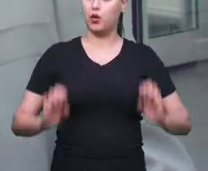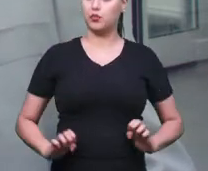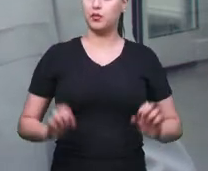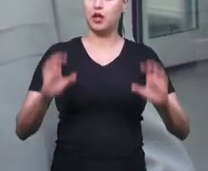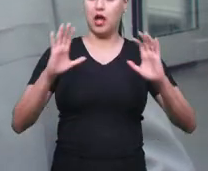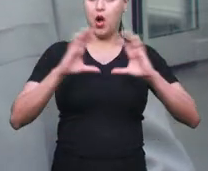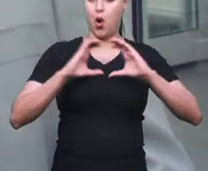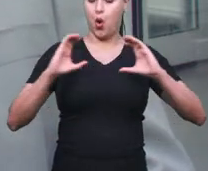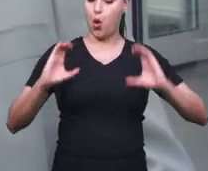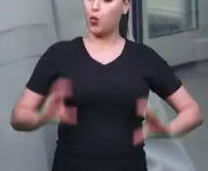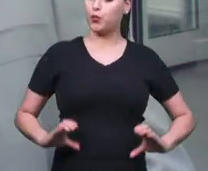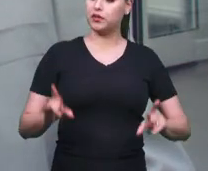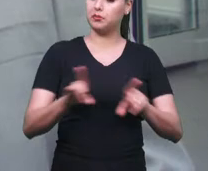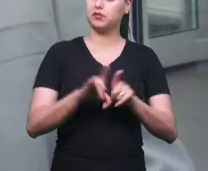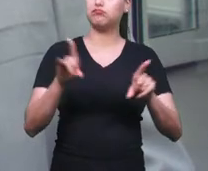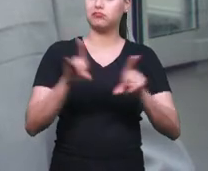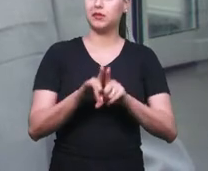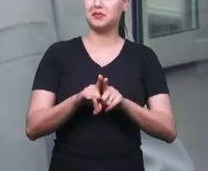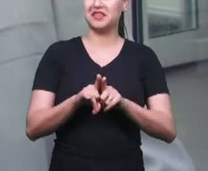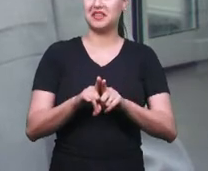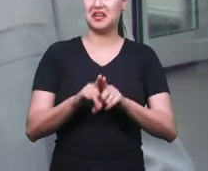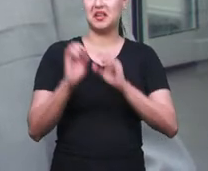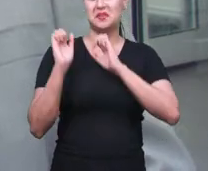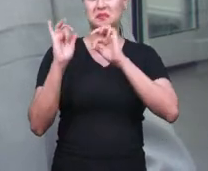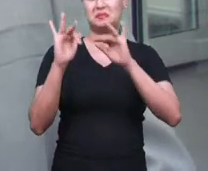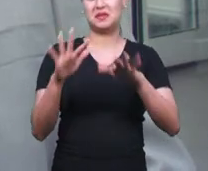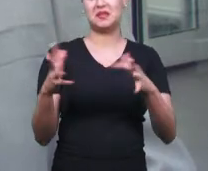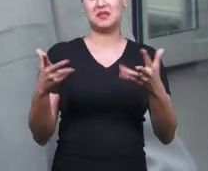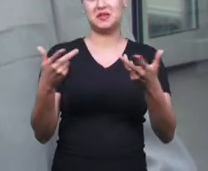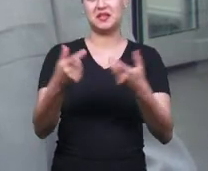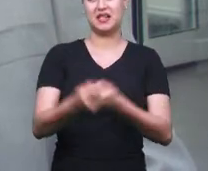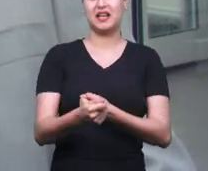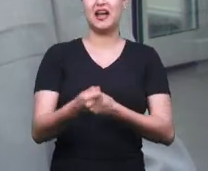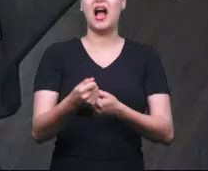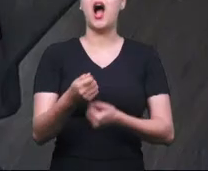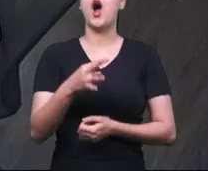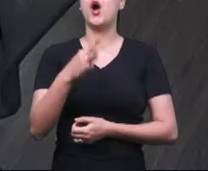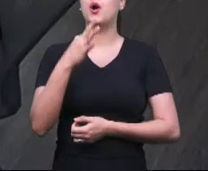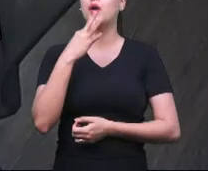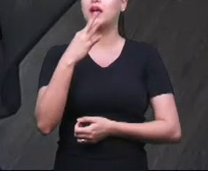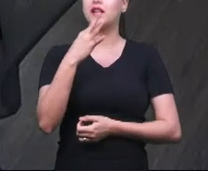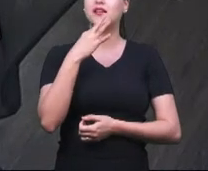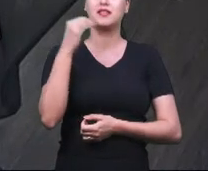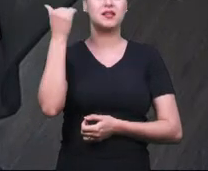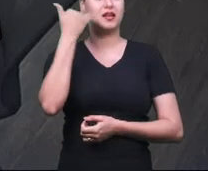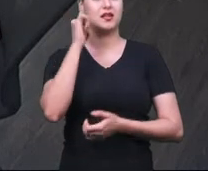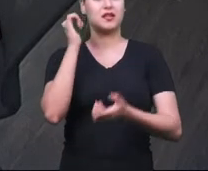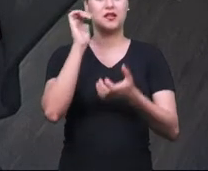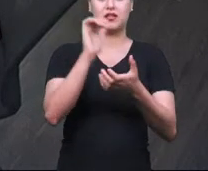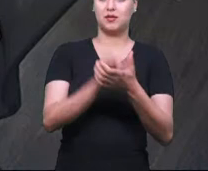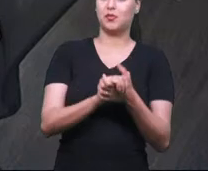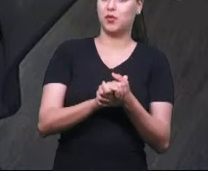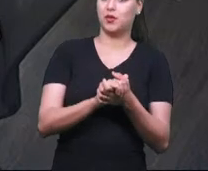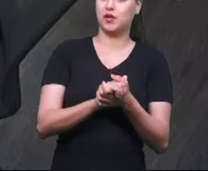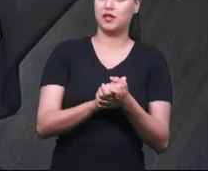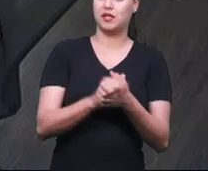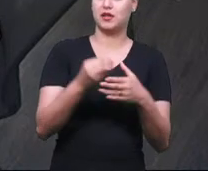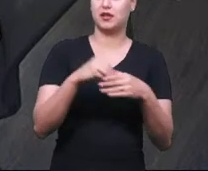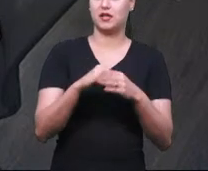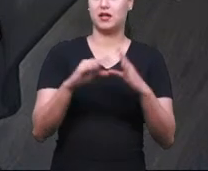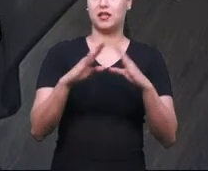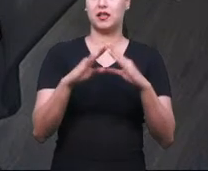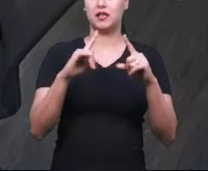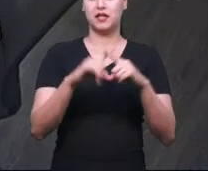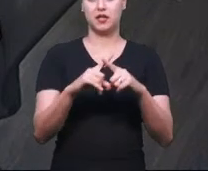uma bênção completa, inteira. Aí conheceu a esposa na igreja. Tem uma